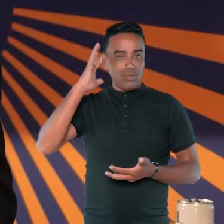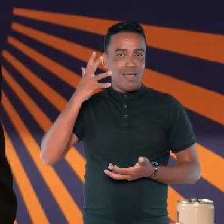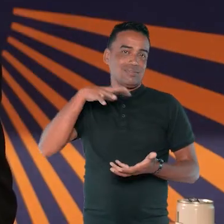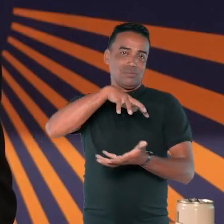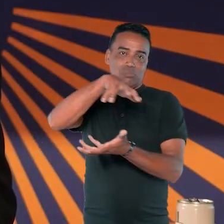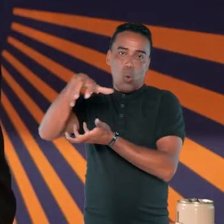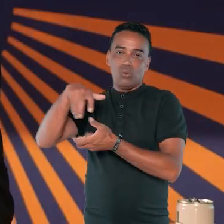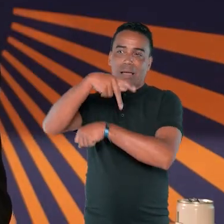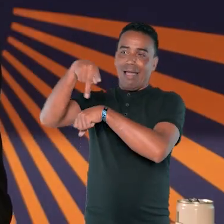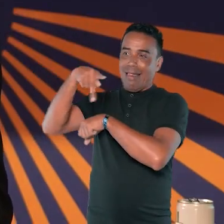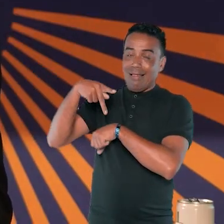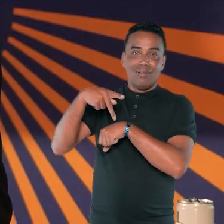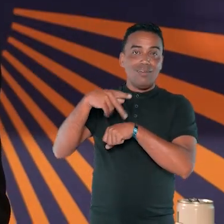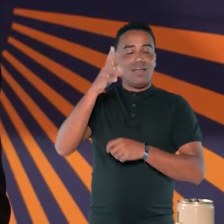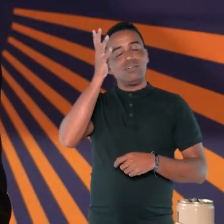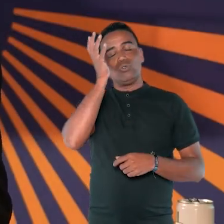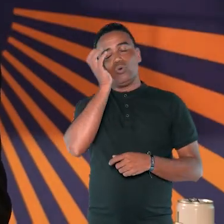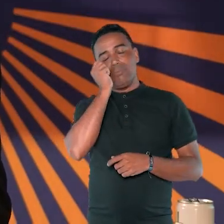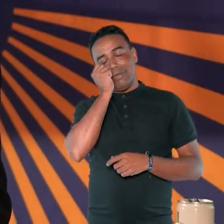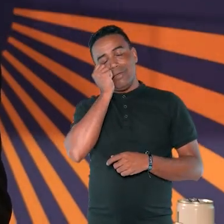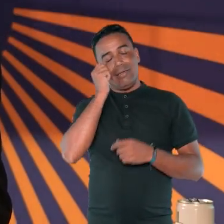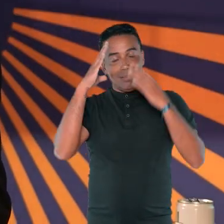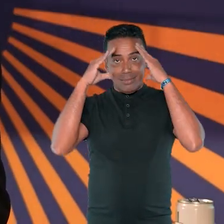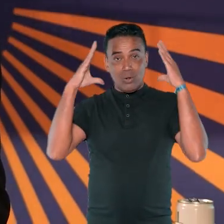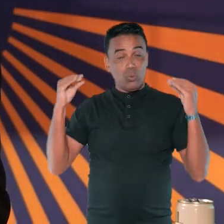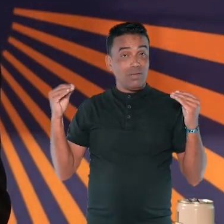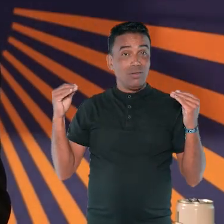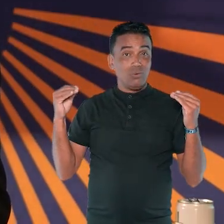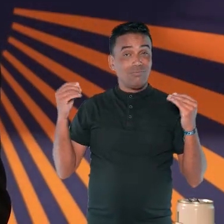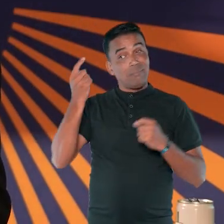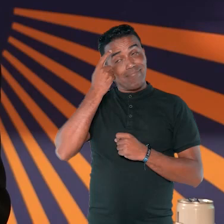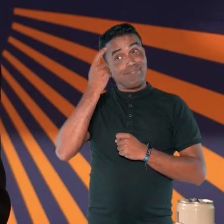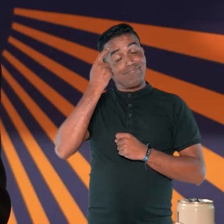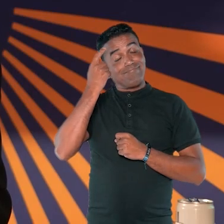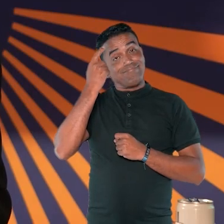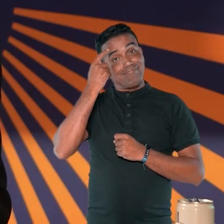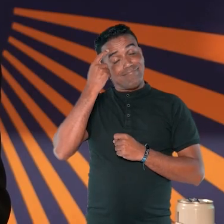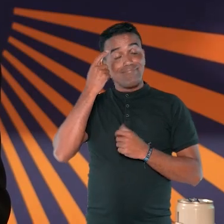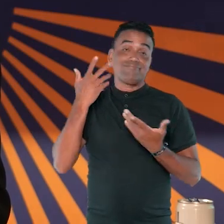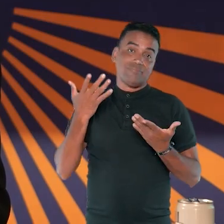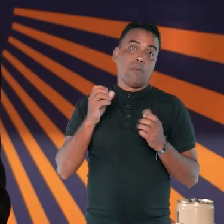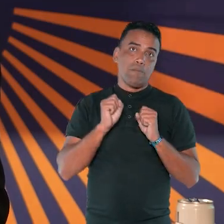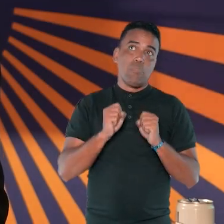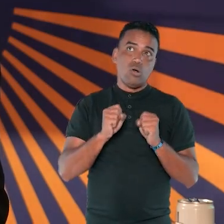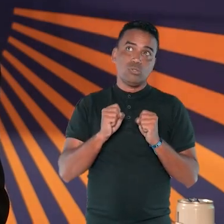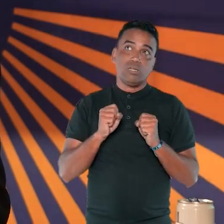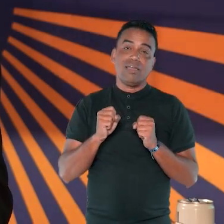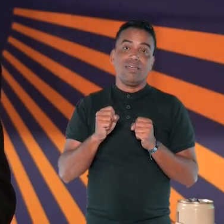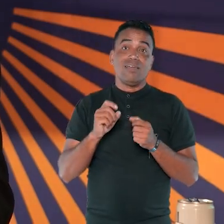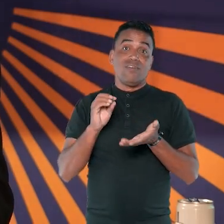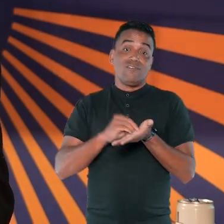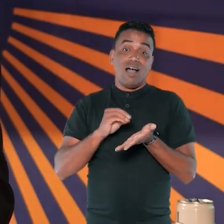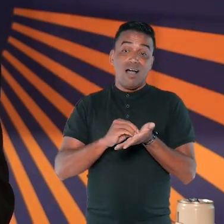para dizer que vai dormir tranquilamente sem pensar nisso. Embora eu saiba que isso pode levar a uma insensibilização